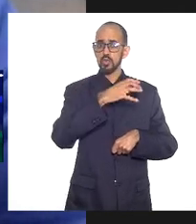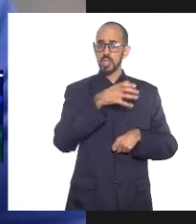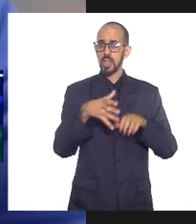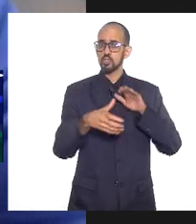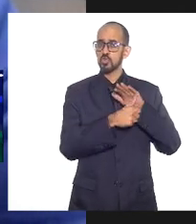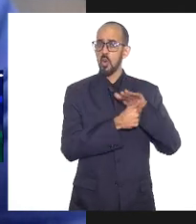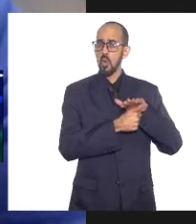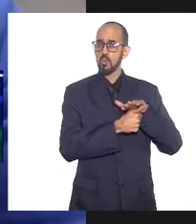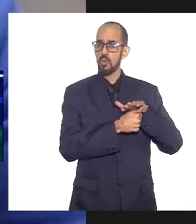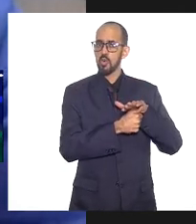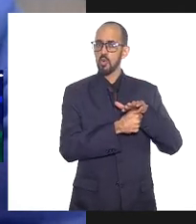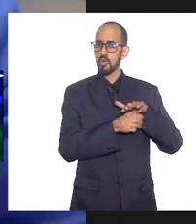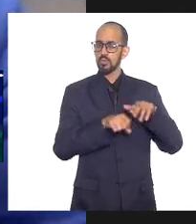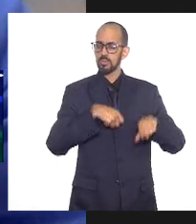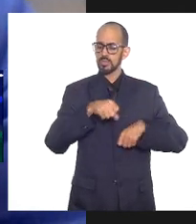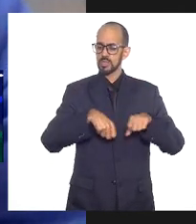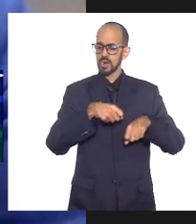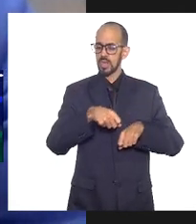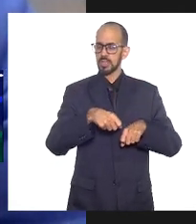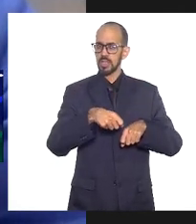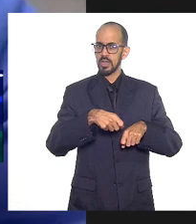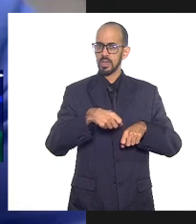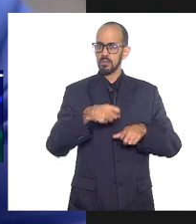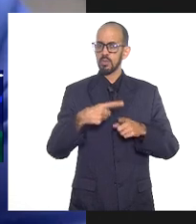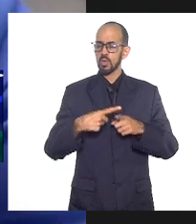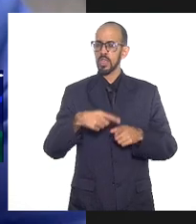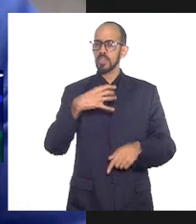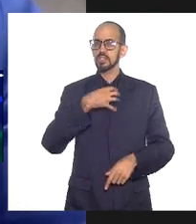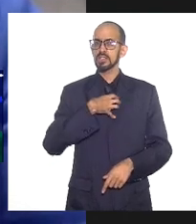bicicleta? Por que que sentem-se